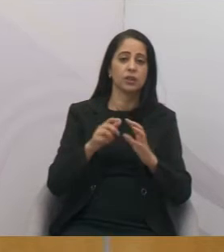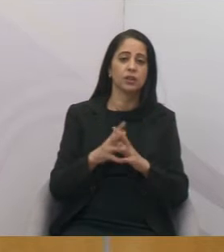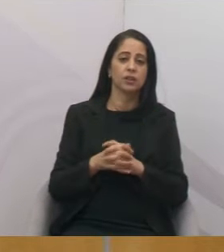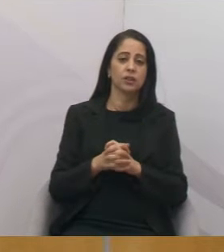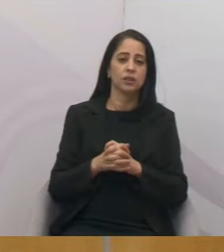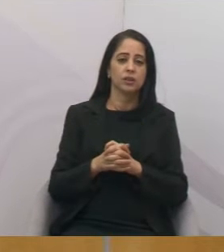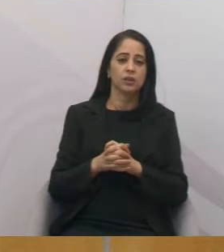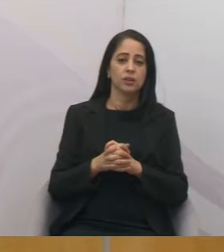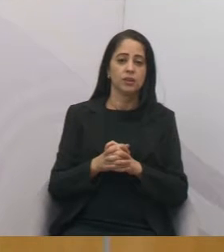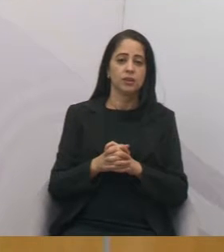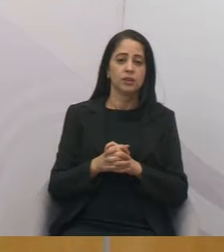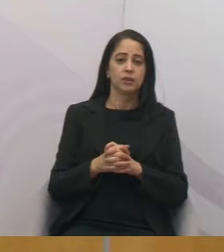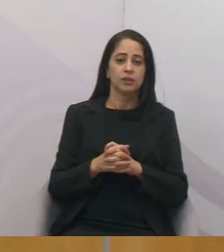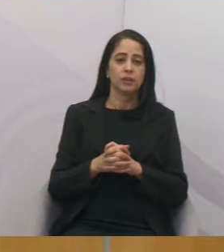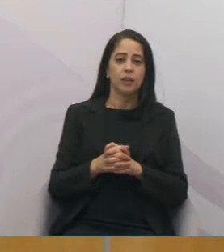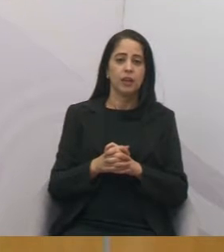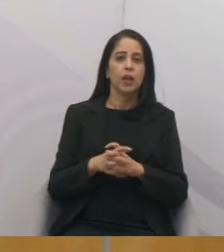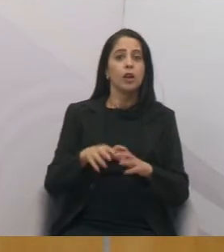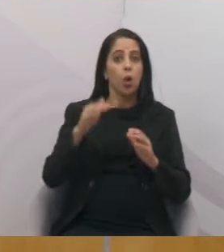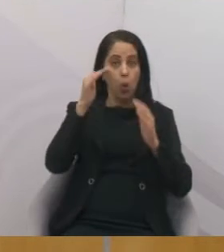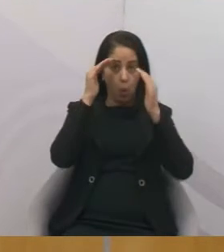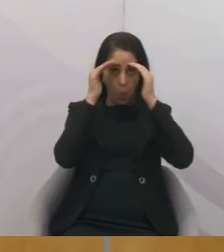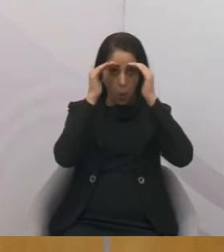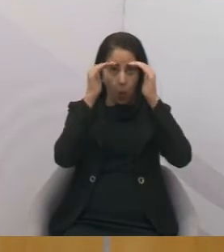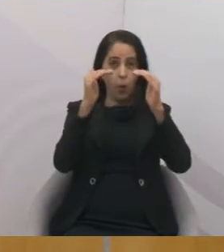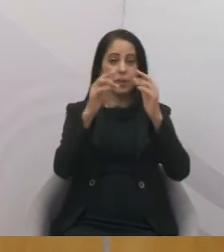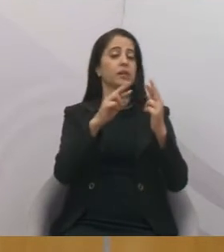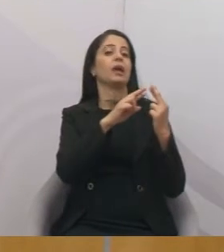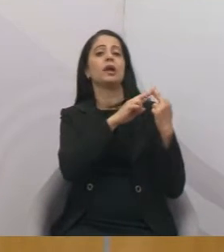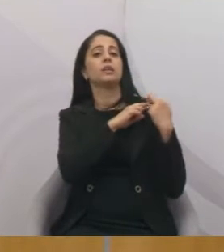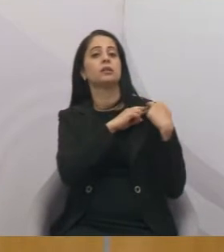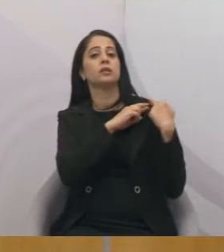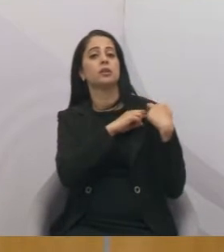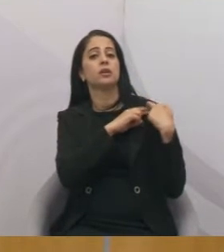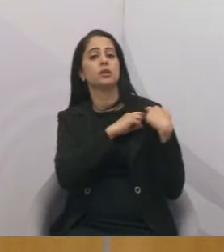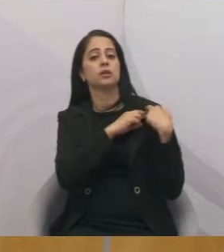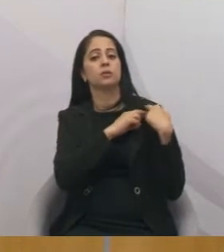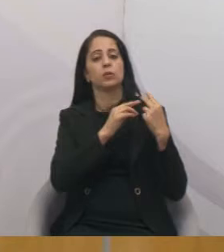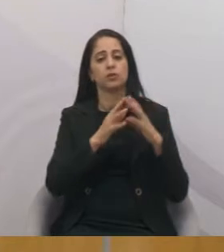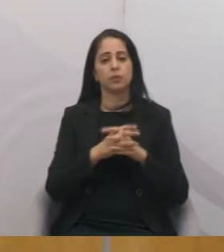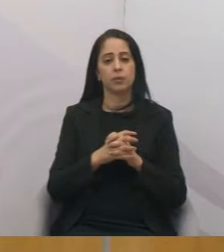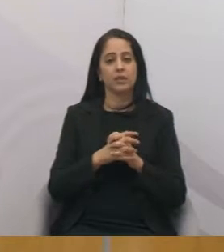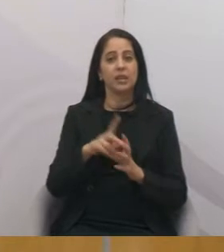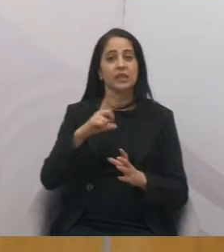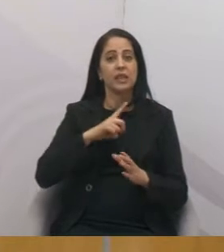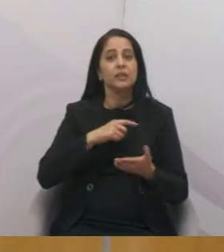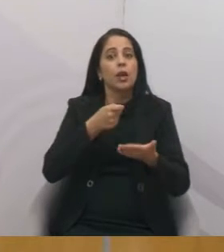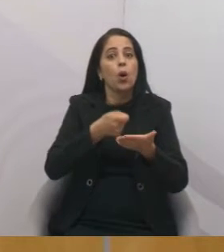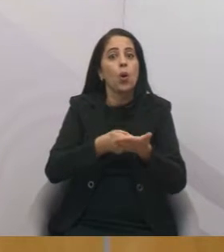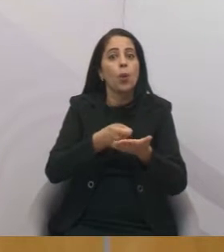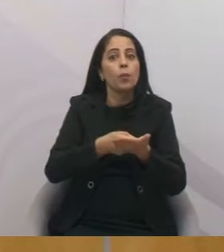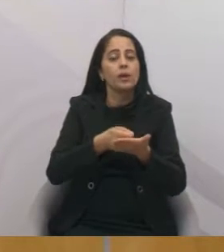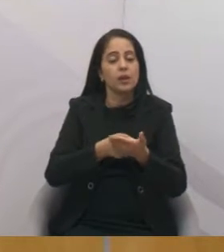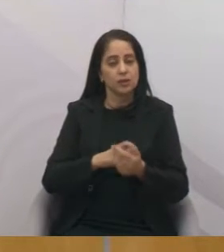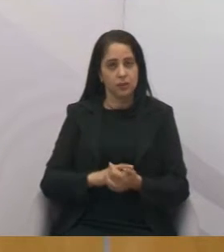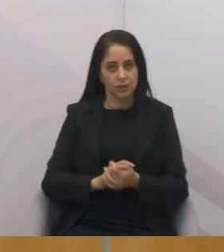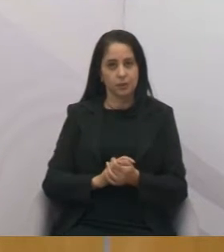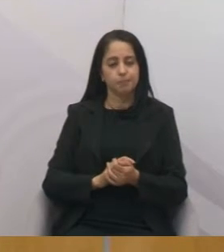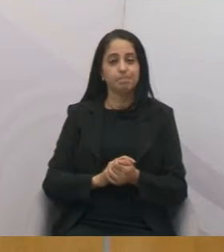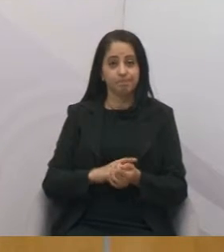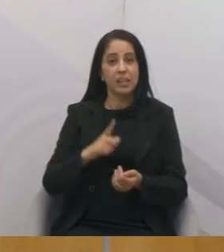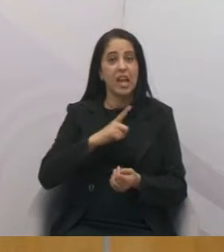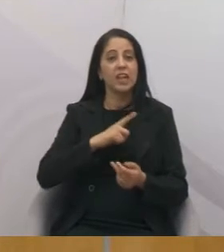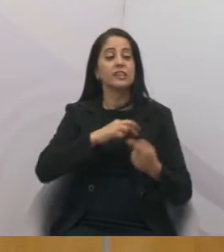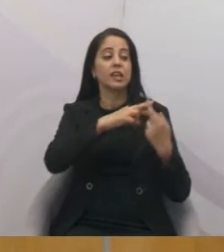ele segue um princípio, ele segue o poder-dever de agir. Ele tem por obrigação que